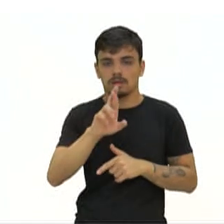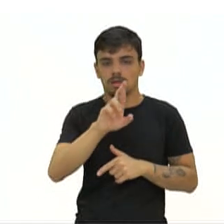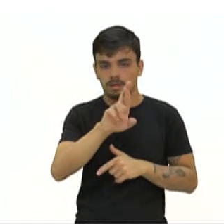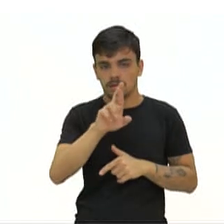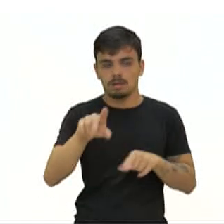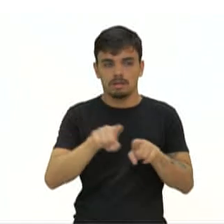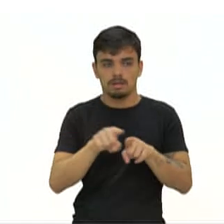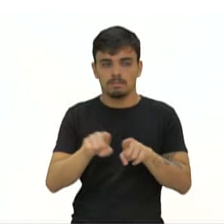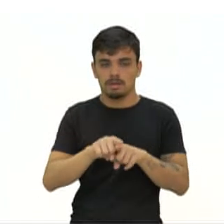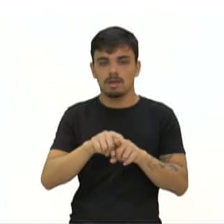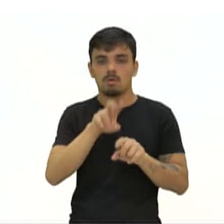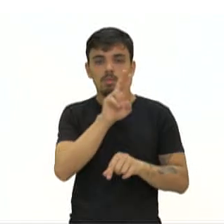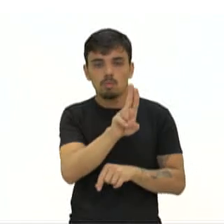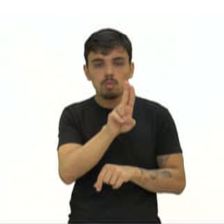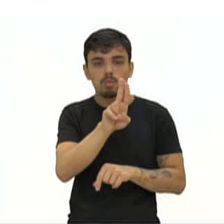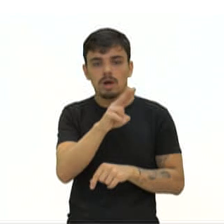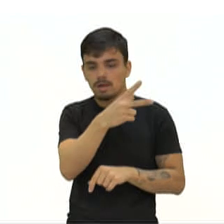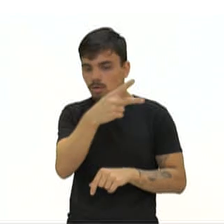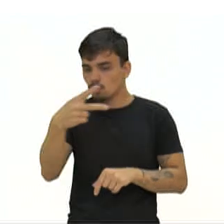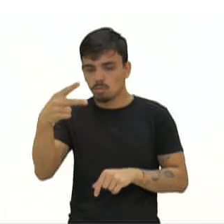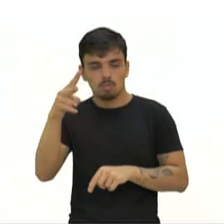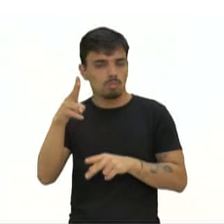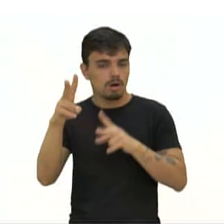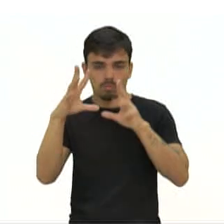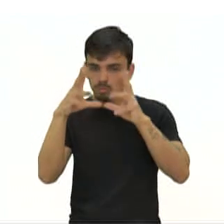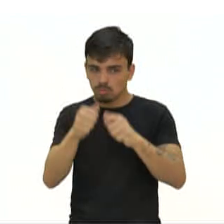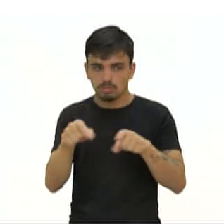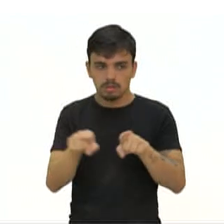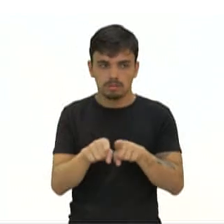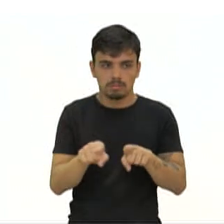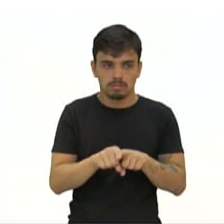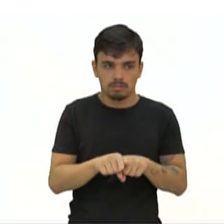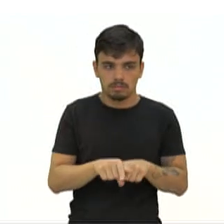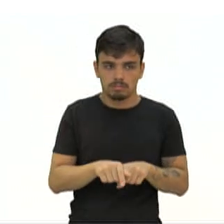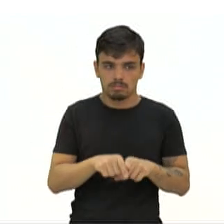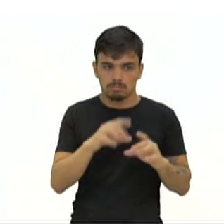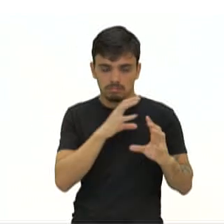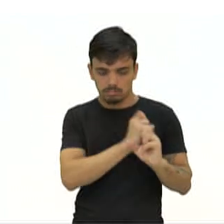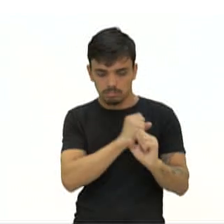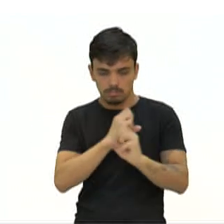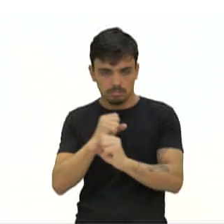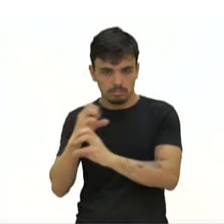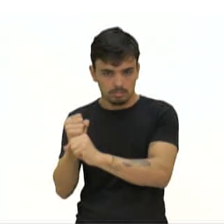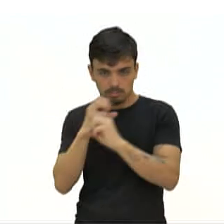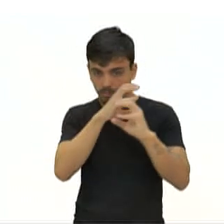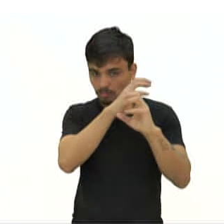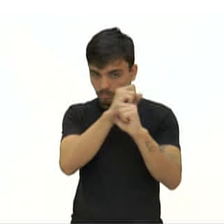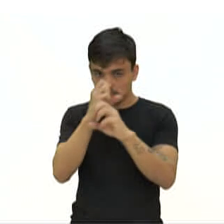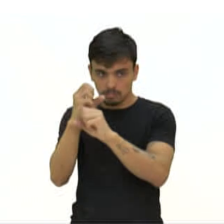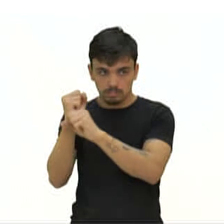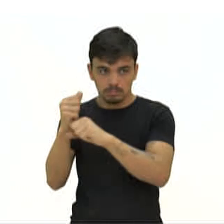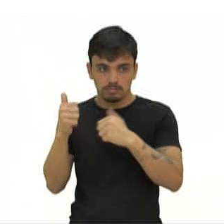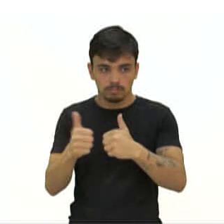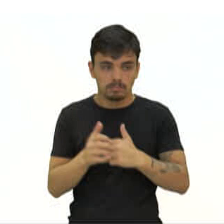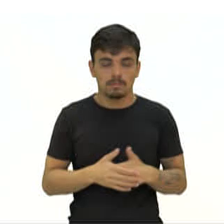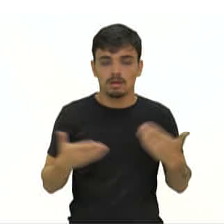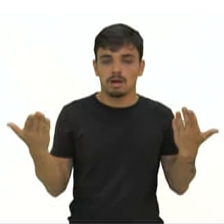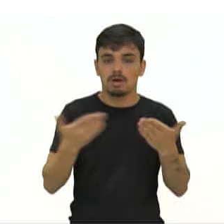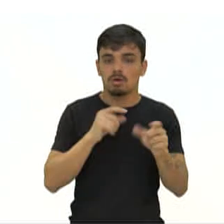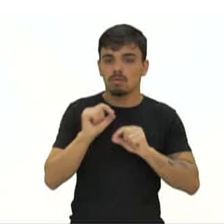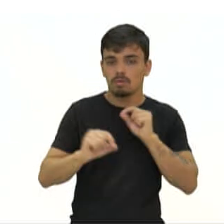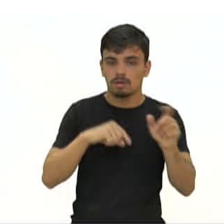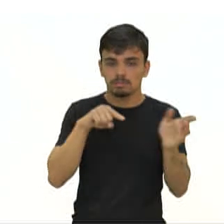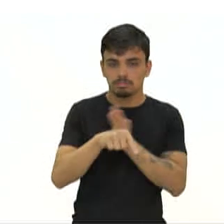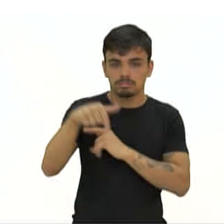em todos. E o inverso da resistência equivalente é igual à soma dos inversos das resistências. Vamos fazer